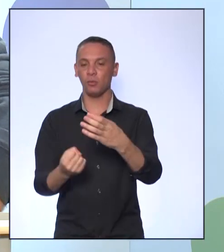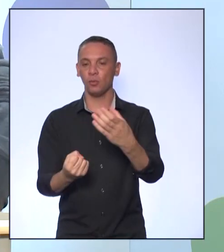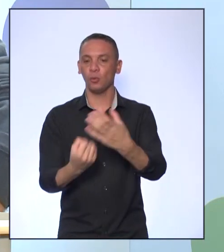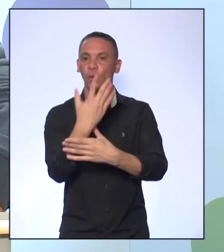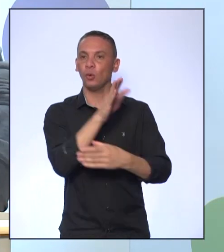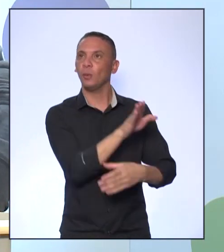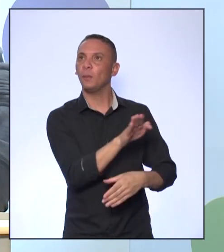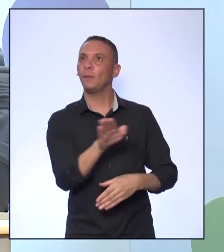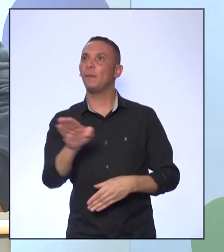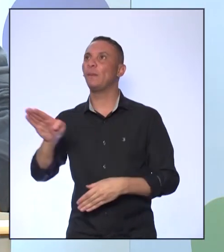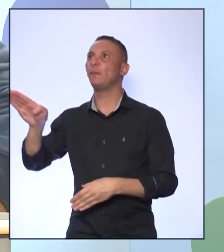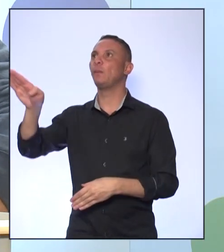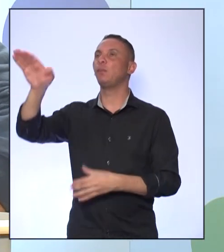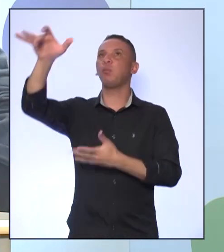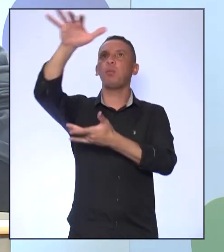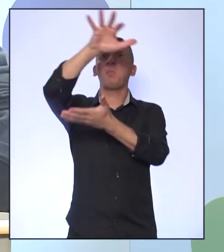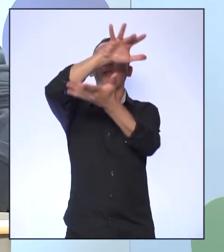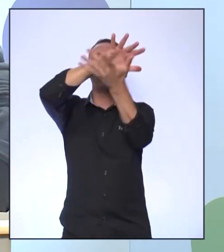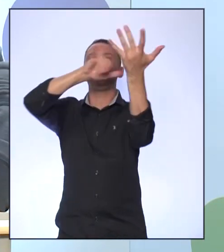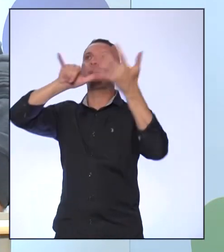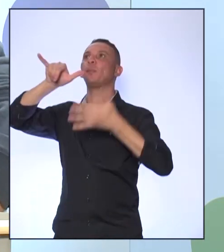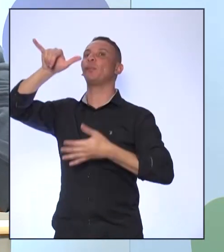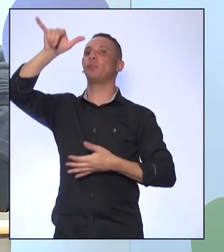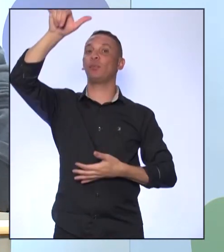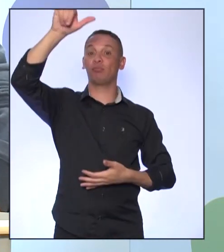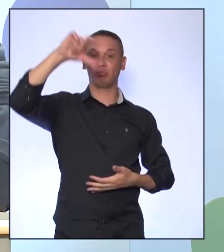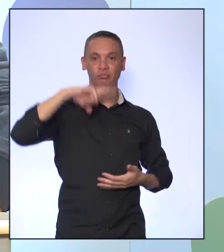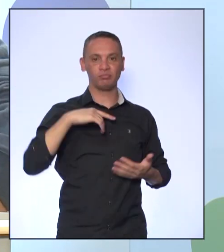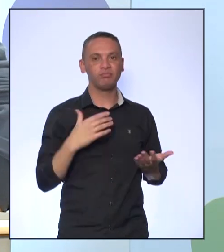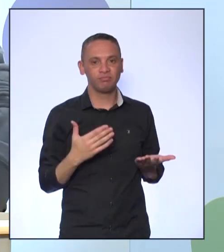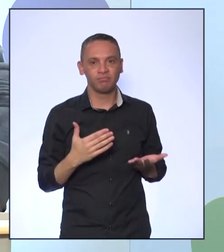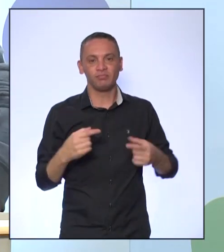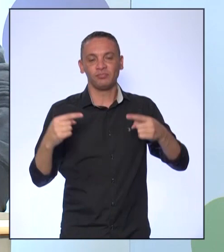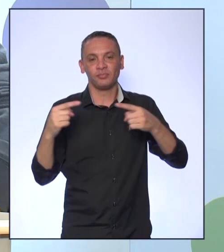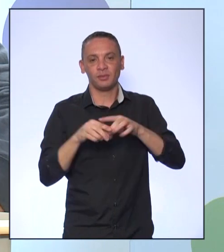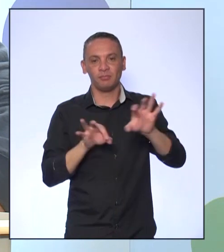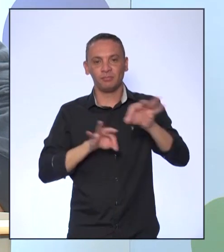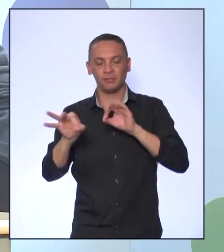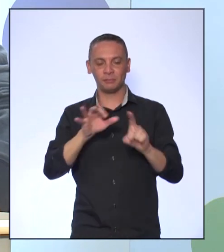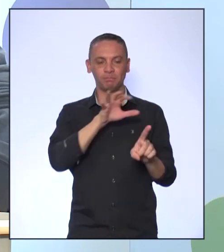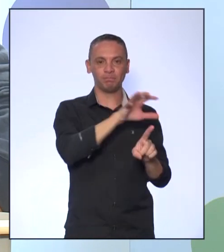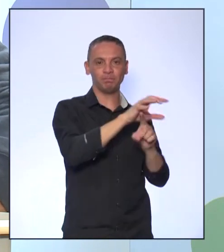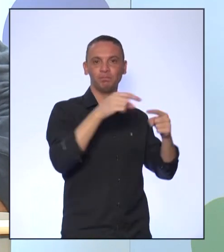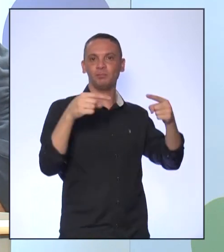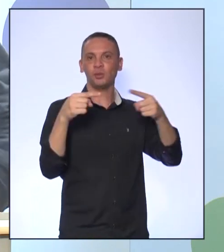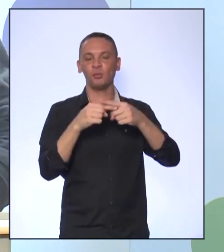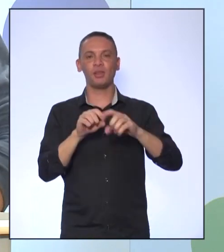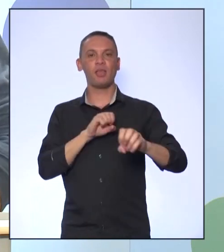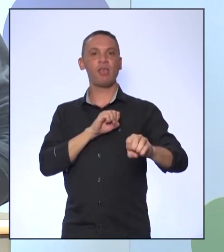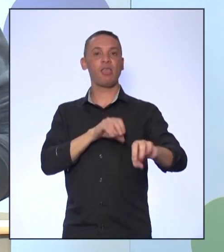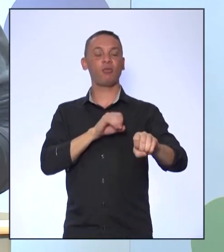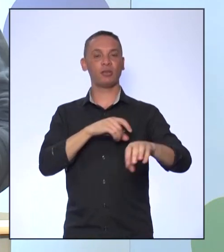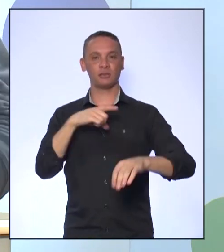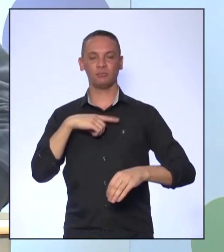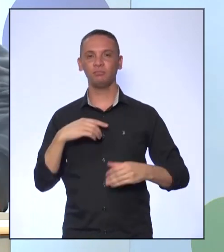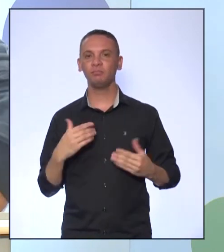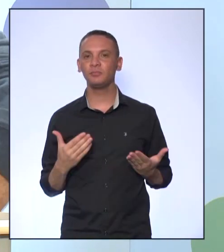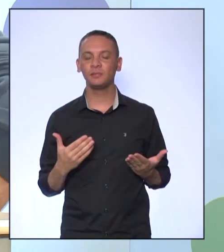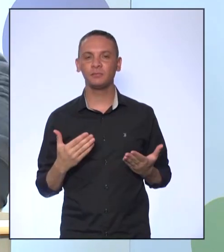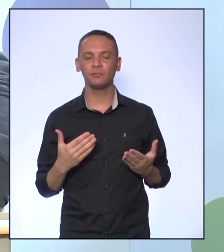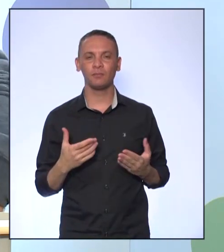desenvolvimento tecnológico desses 2 países. Então agregaram muitas influências na questão da educação. Se você tem